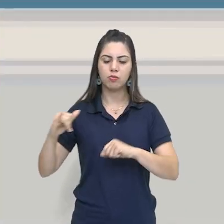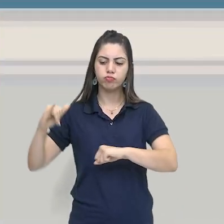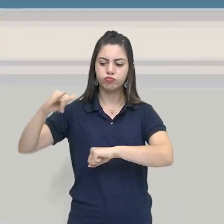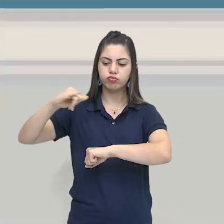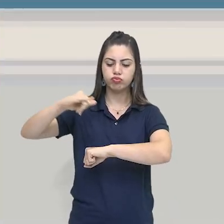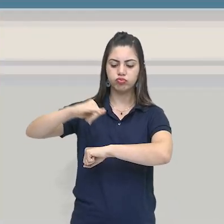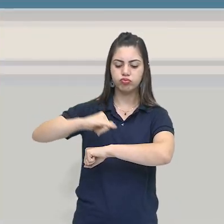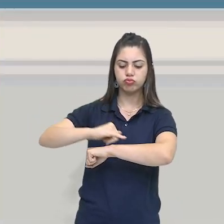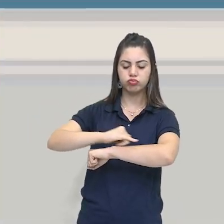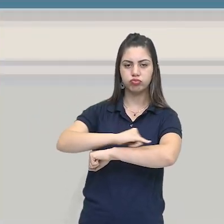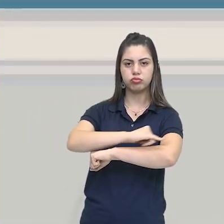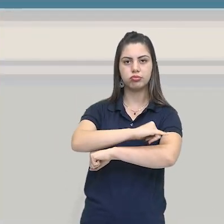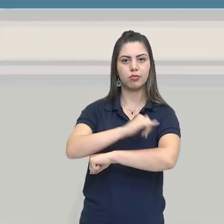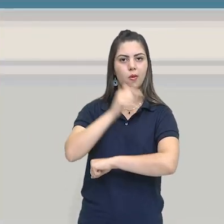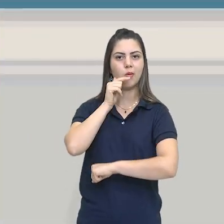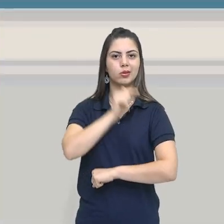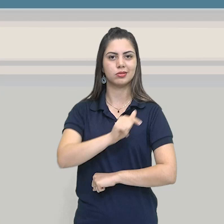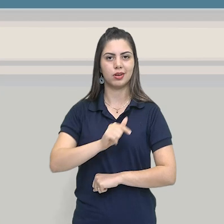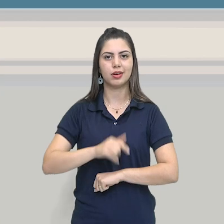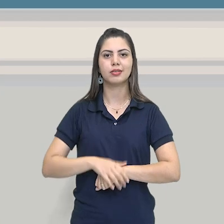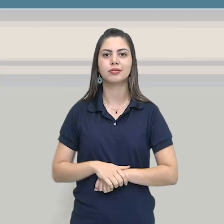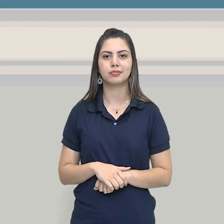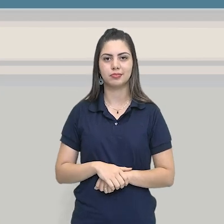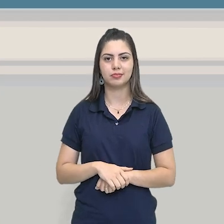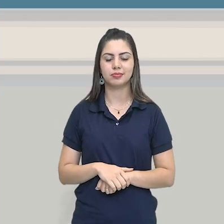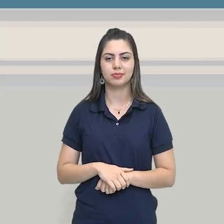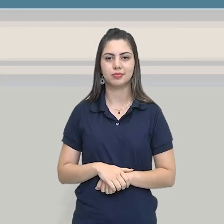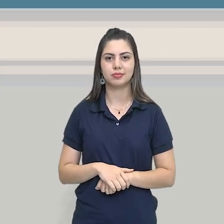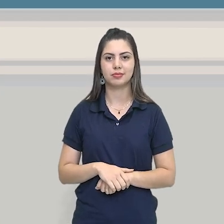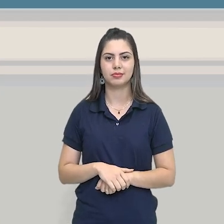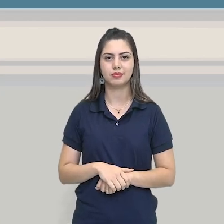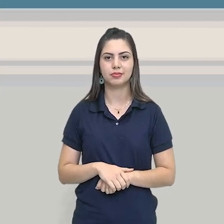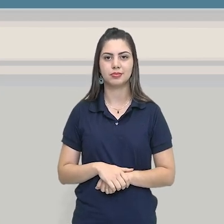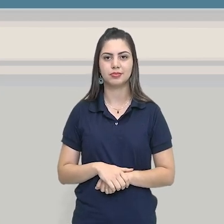pista com segurança e eficiência.